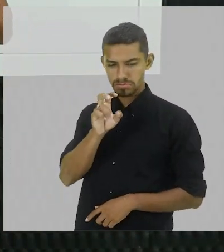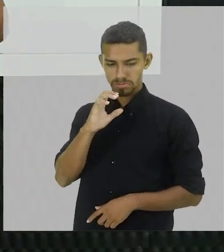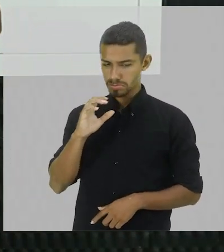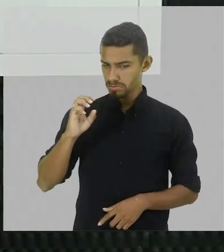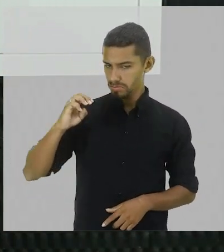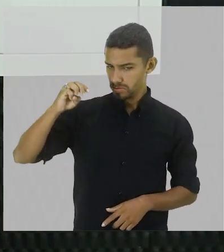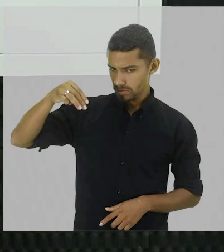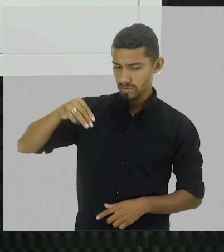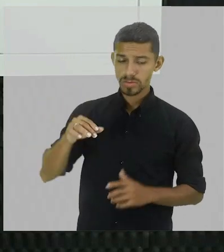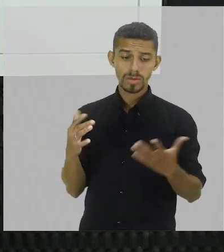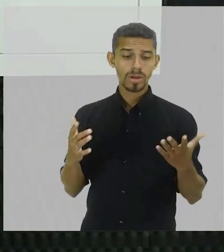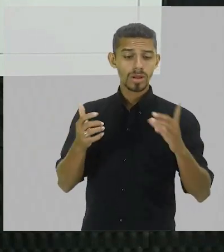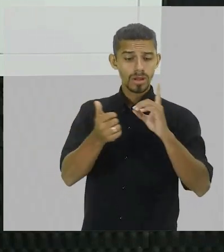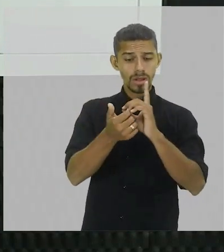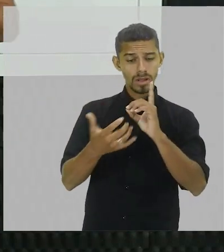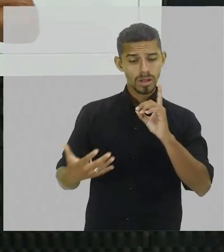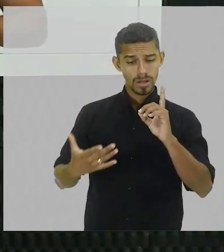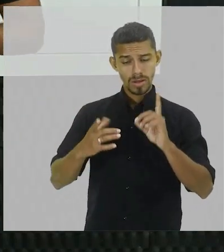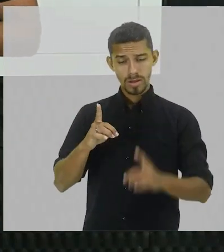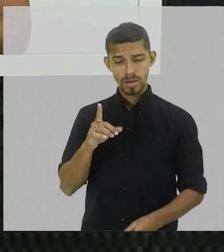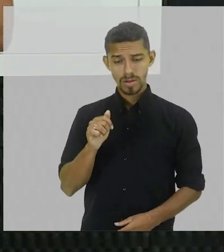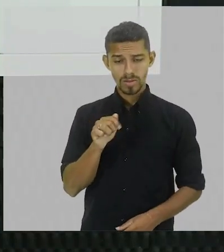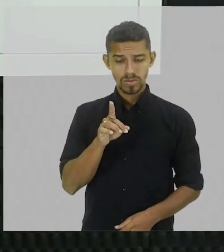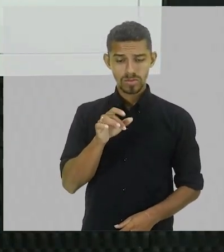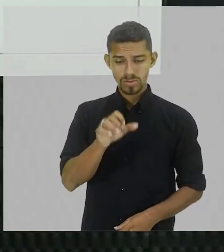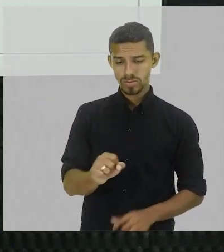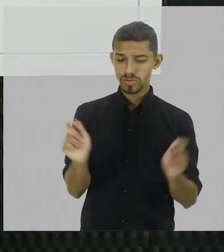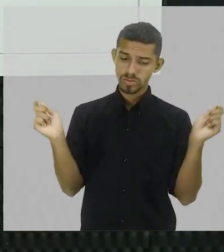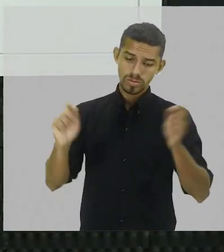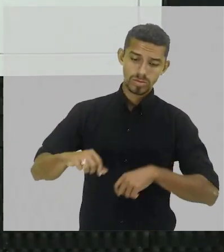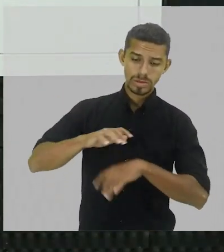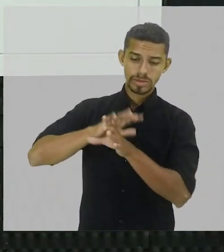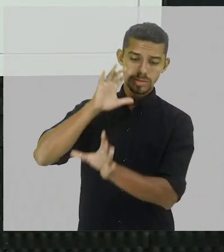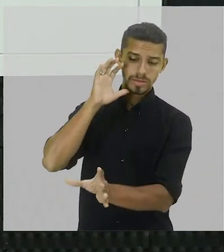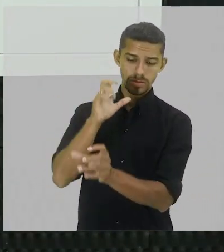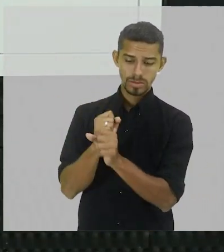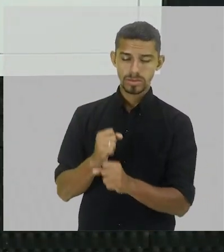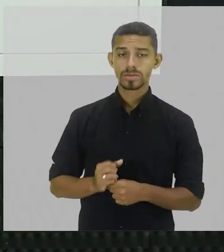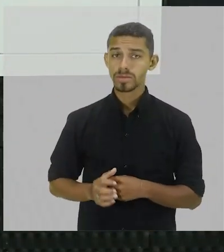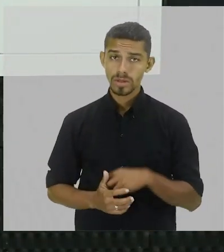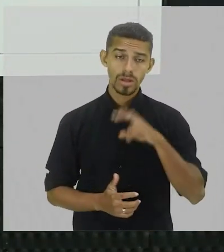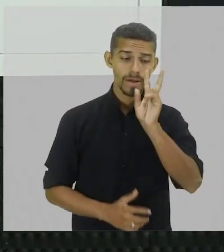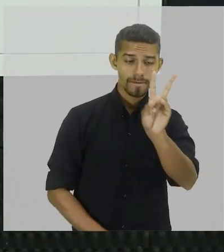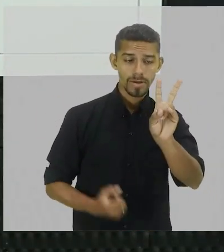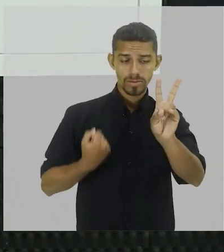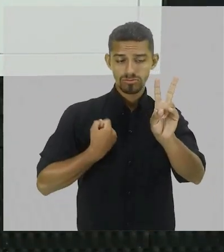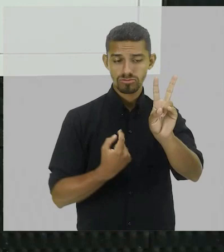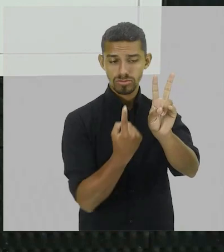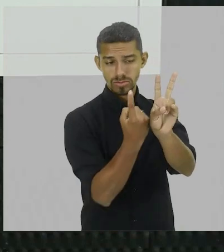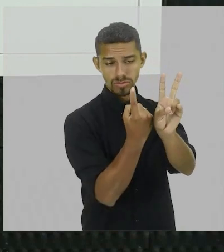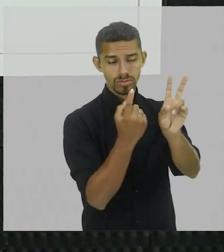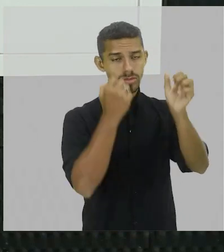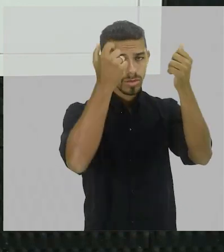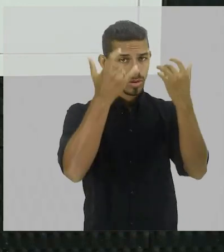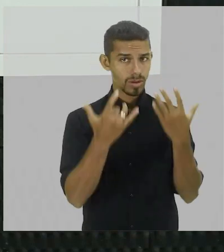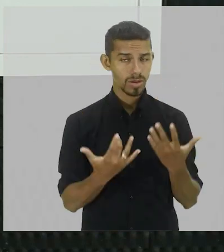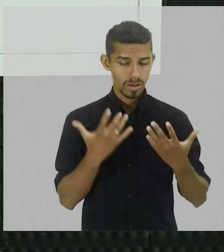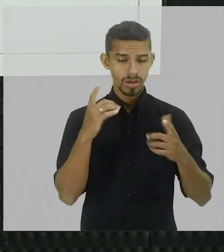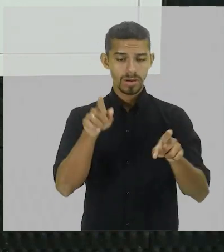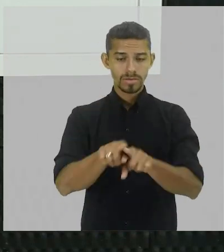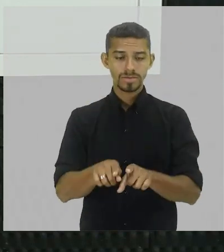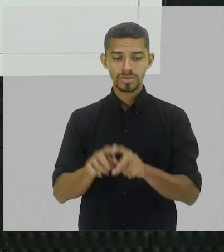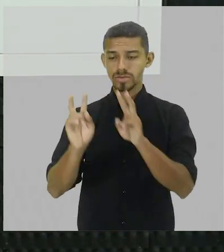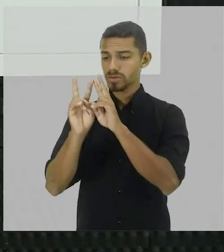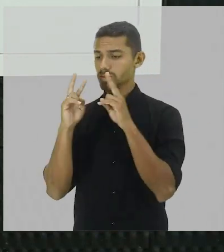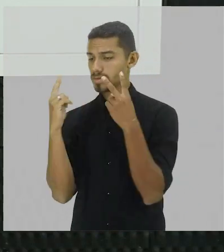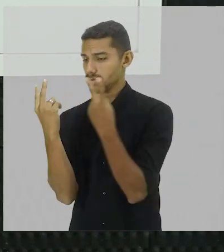Agora vamos ver se nós temos dados suficientes para a gente fazer essa conta. Olha, eu vou chamar de V1 o volume da